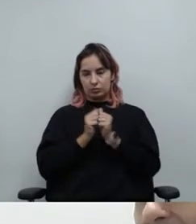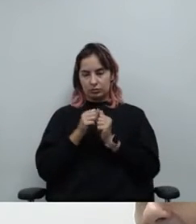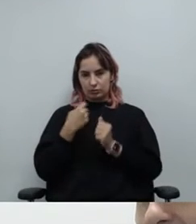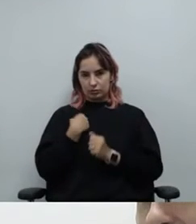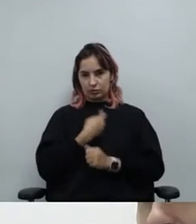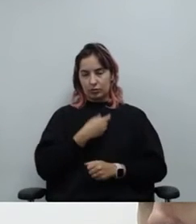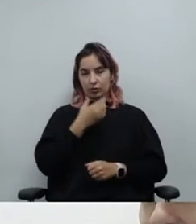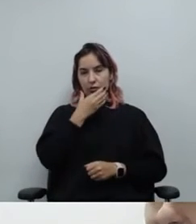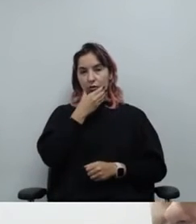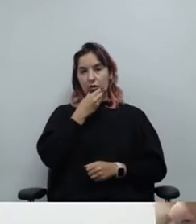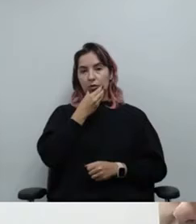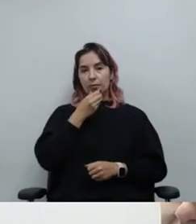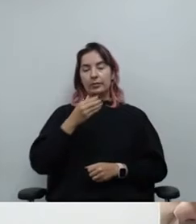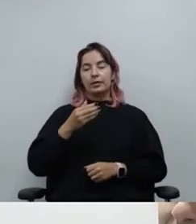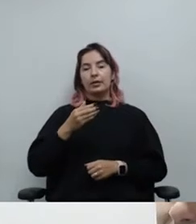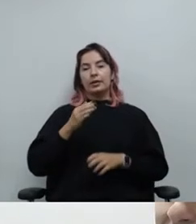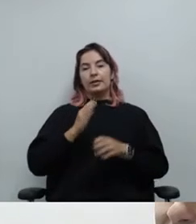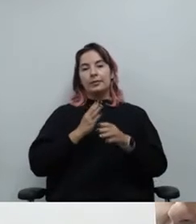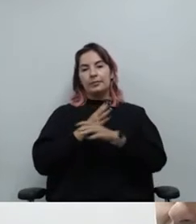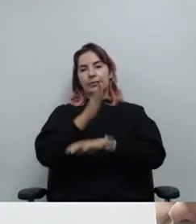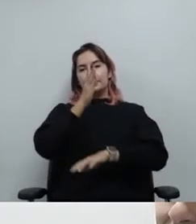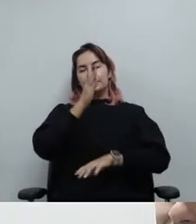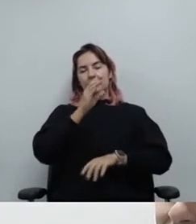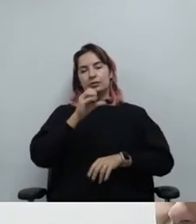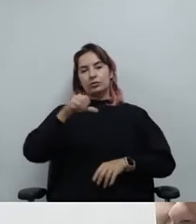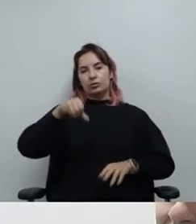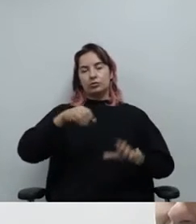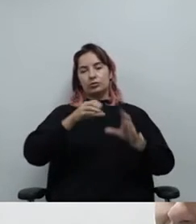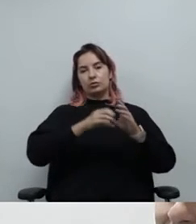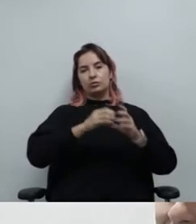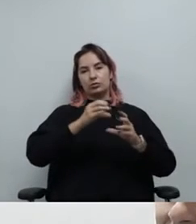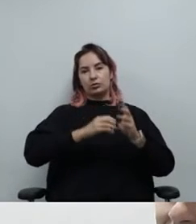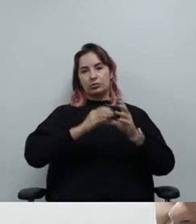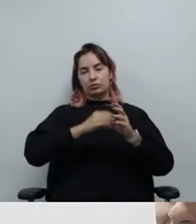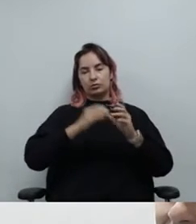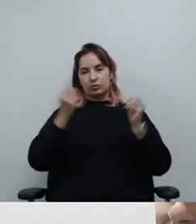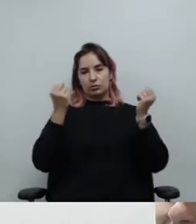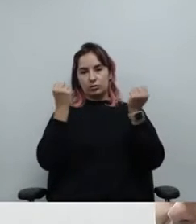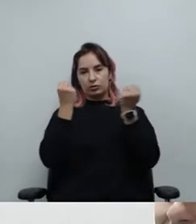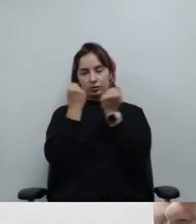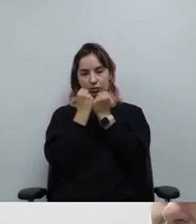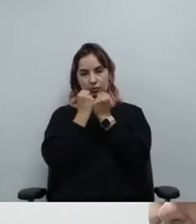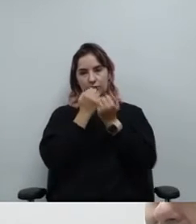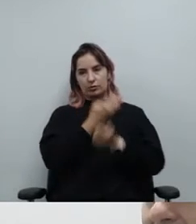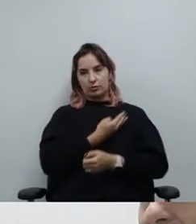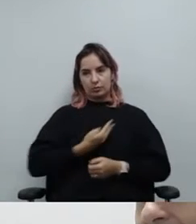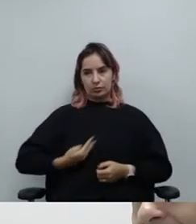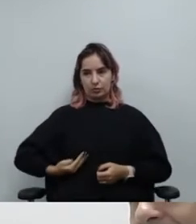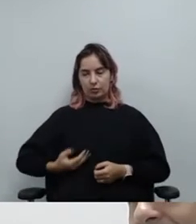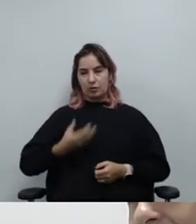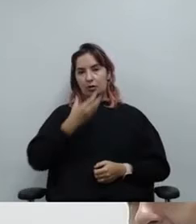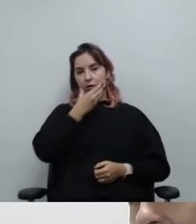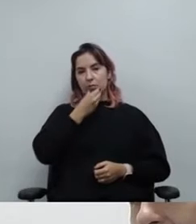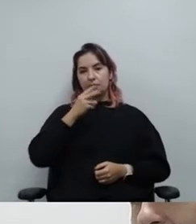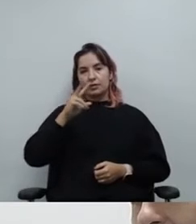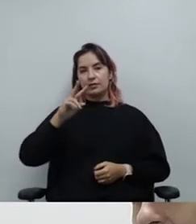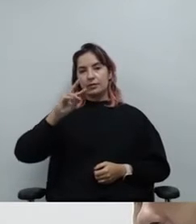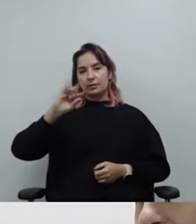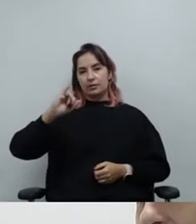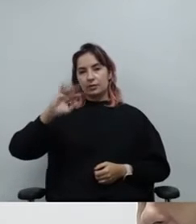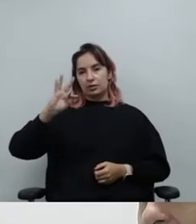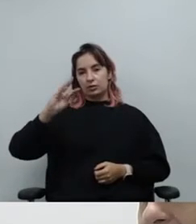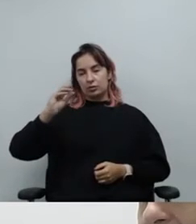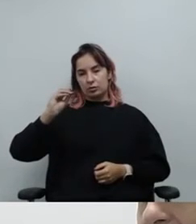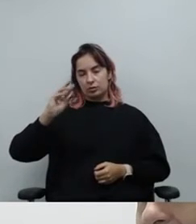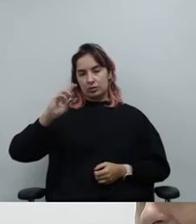aqui o candidato aprovado no 9º concurso público, no 9º concurso de defensor público, Vitor Santos da Cunha,